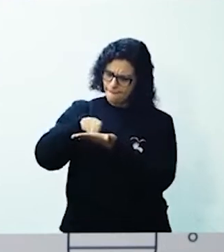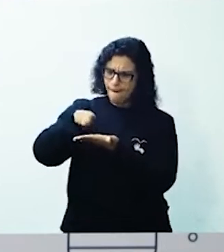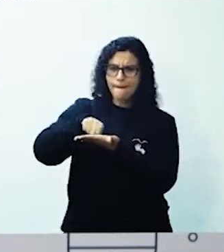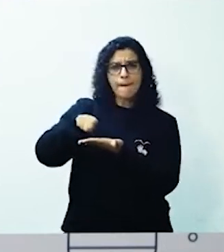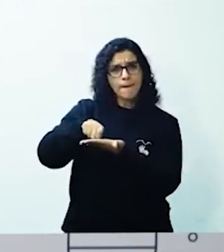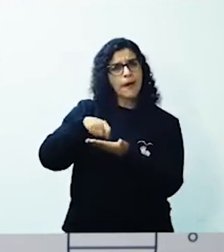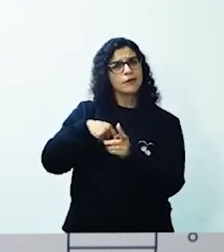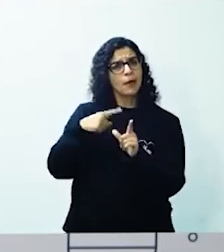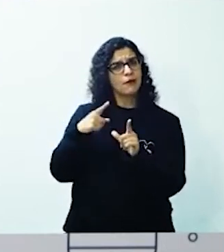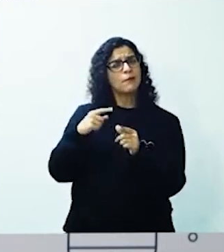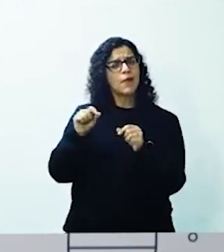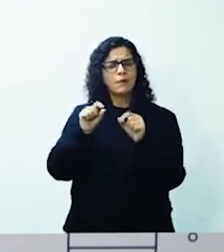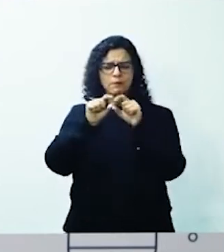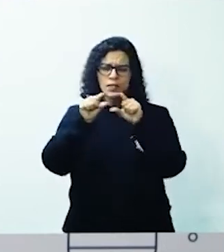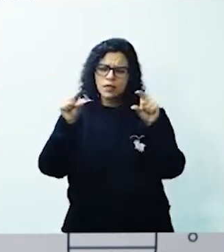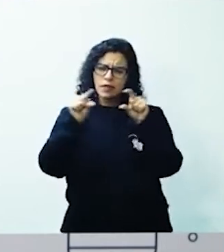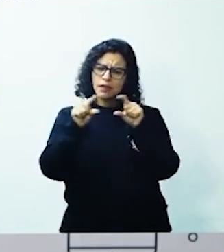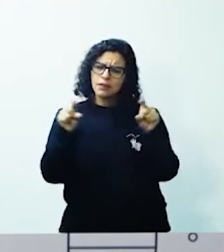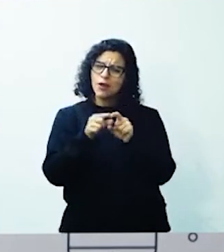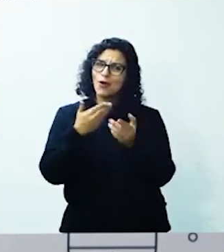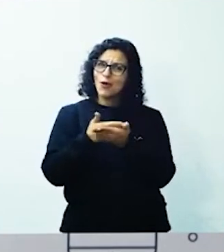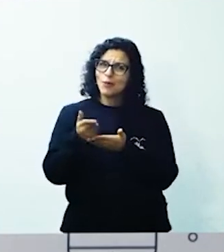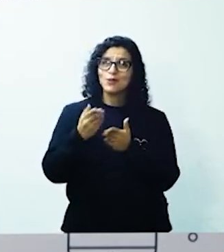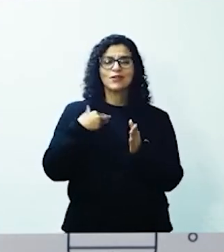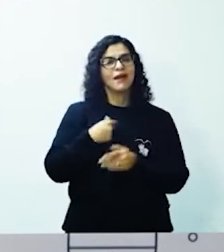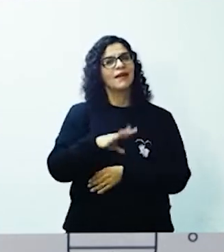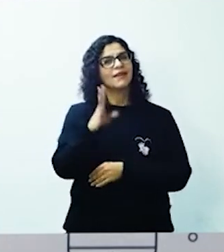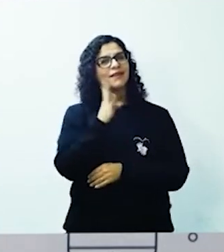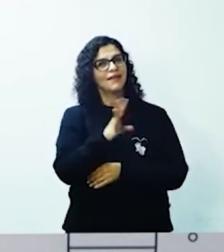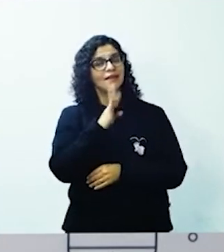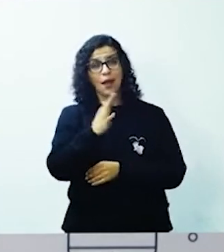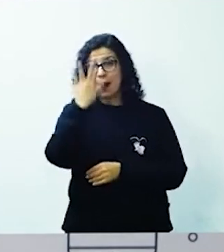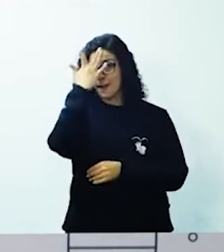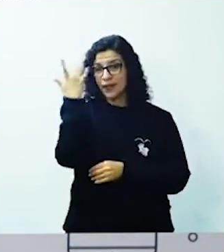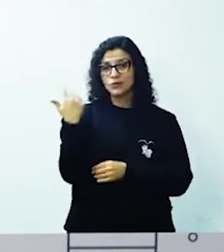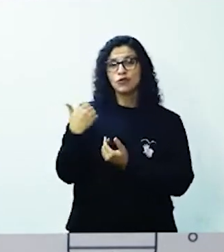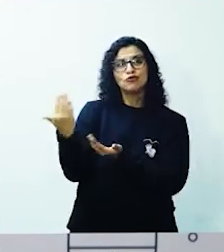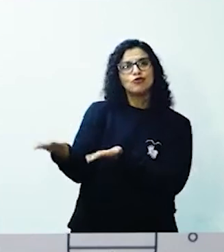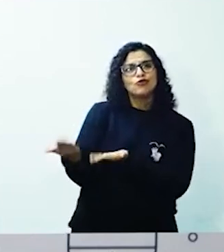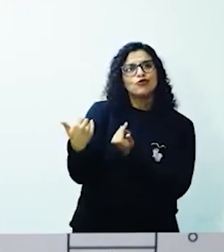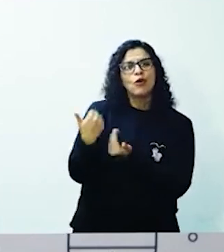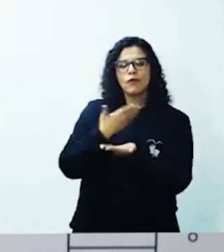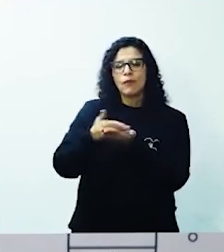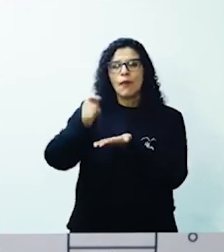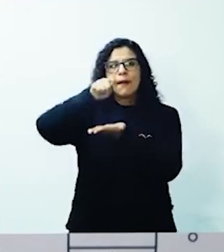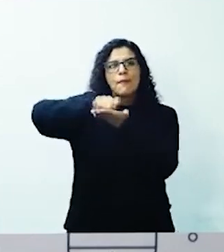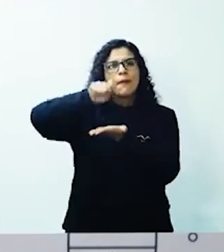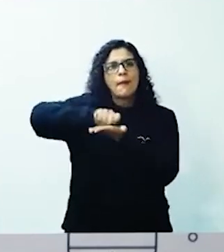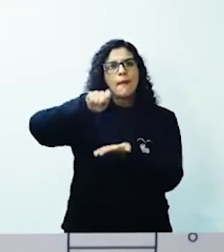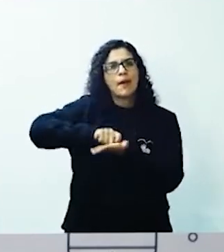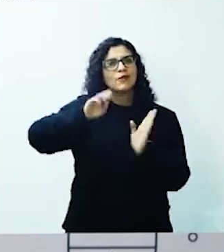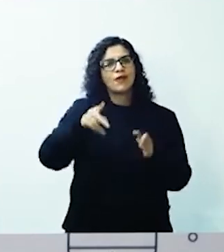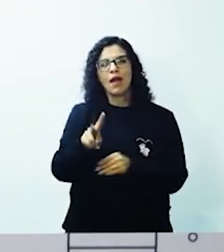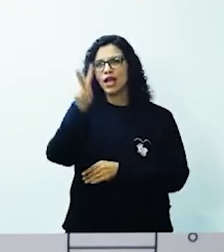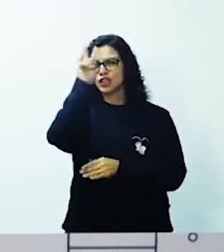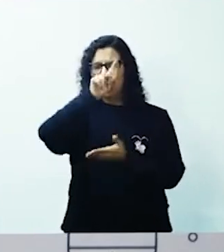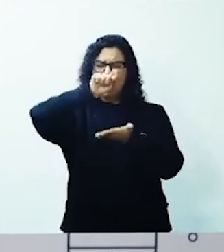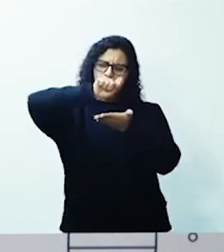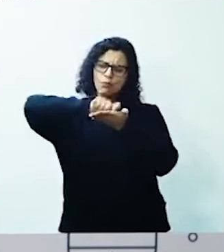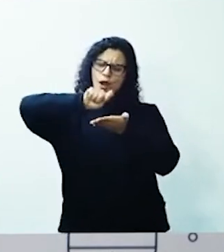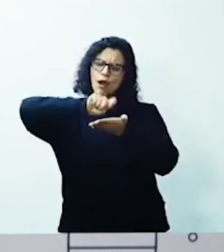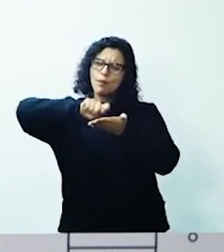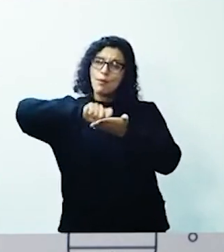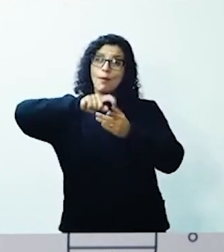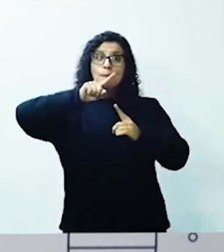seus primeiros versos. Não é bacana a pessoa tão jovem começar a escrever já as suas histórias?